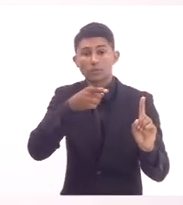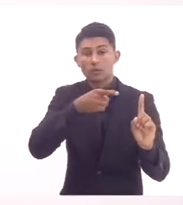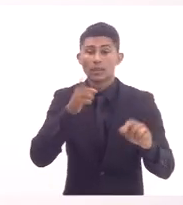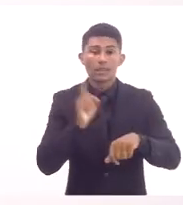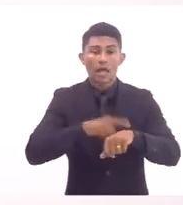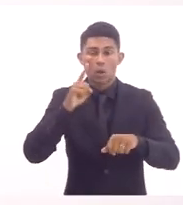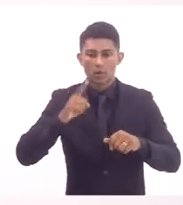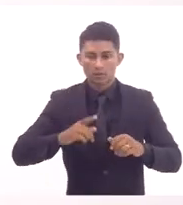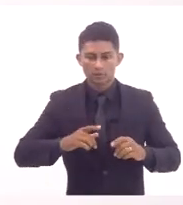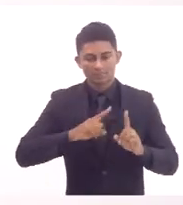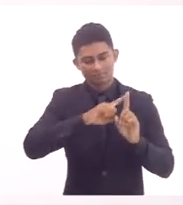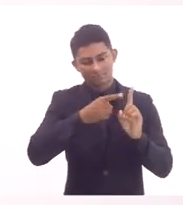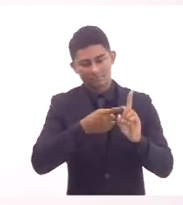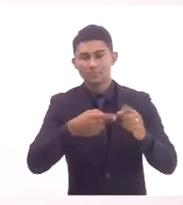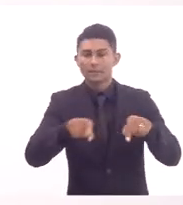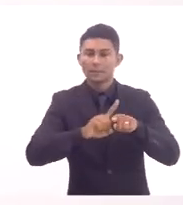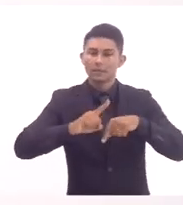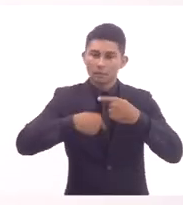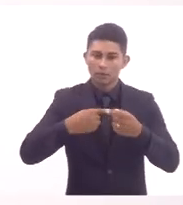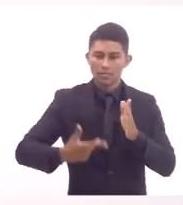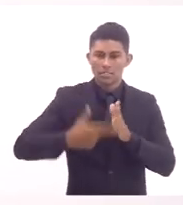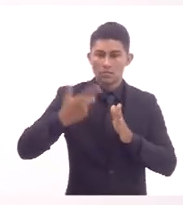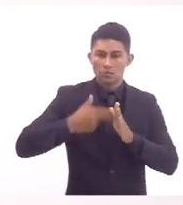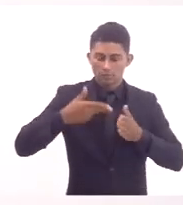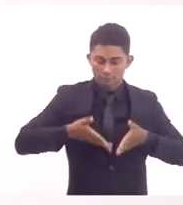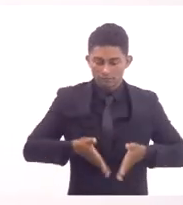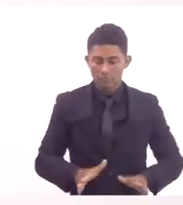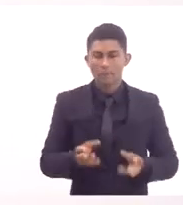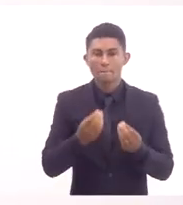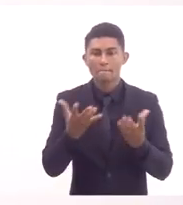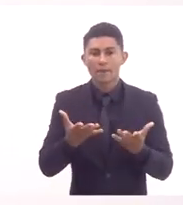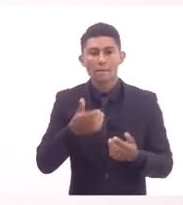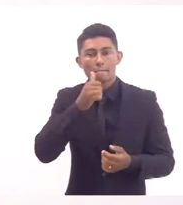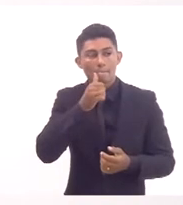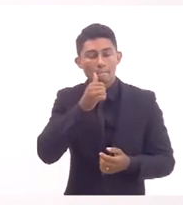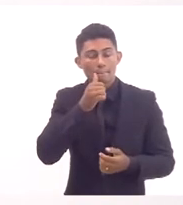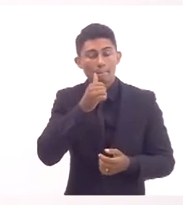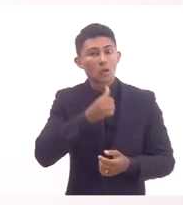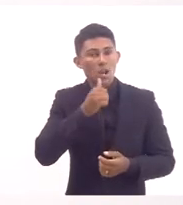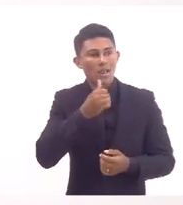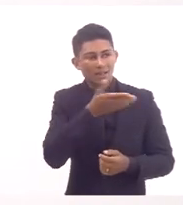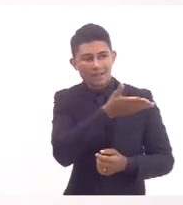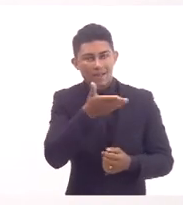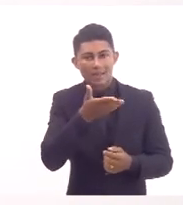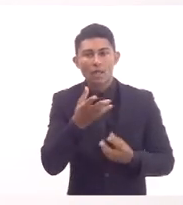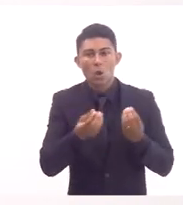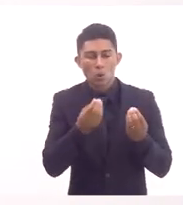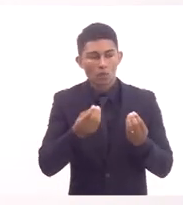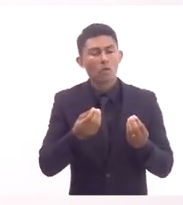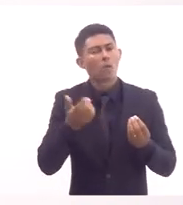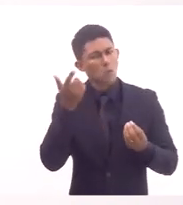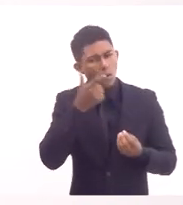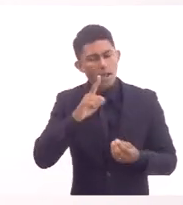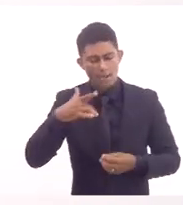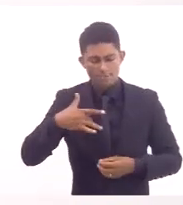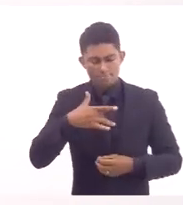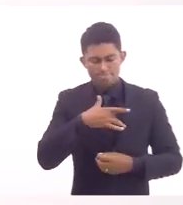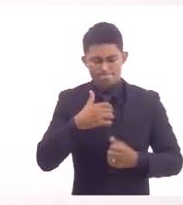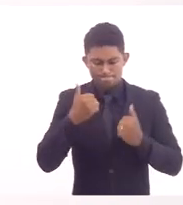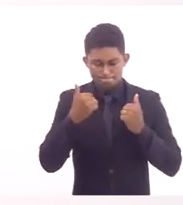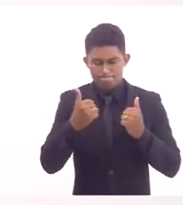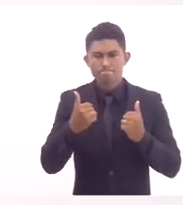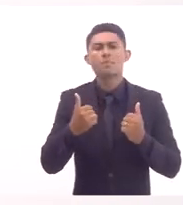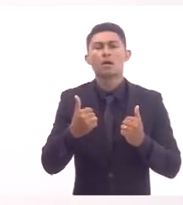gestação o parto eo pós-parto para que essa pessoa tem uma experiência mais autônoma possível mais saudável mas